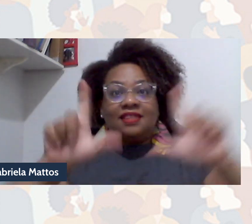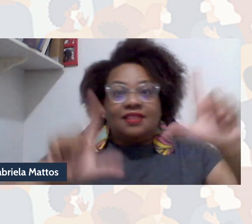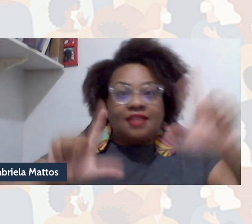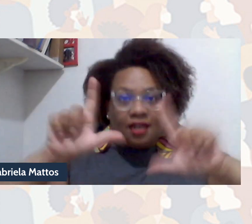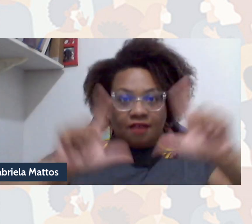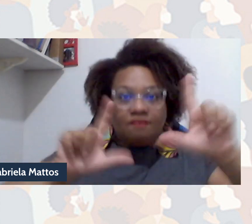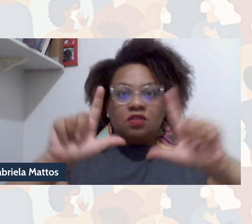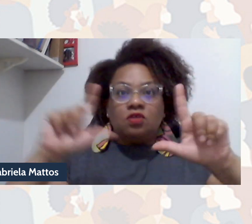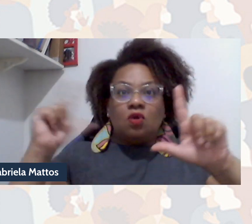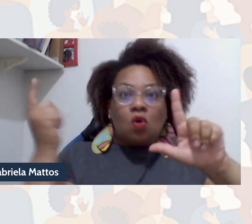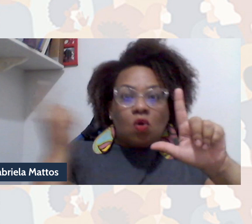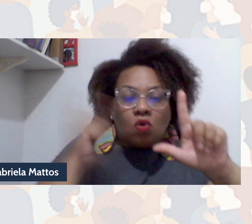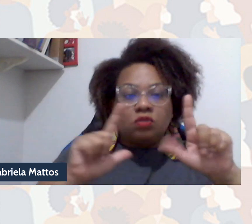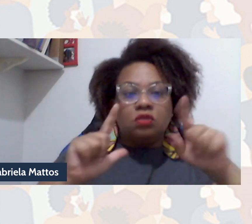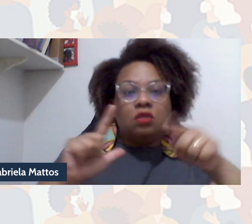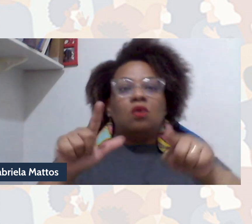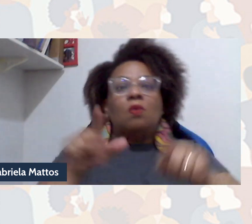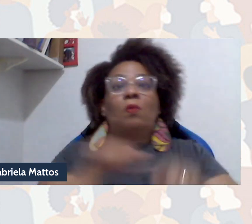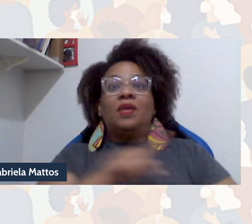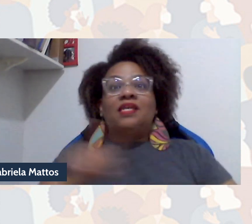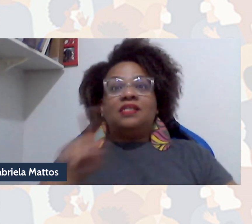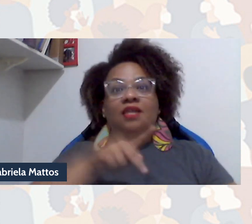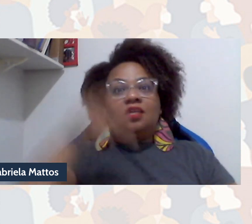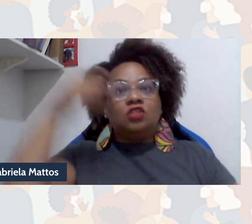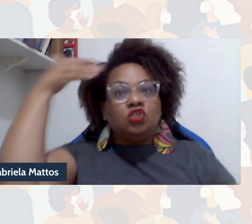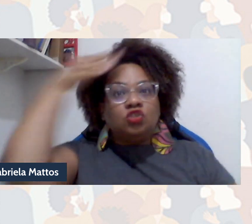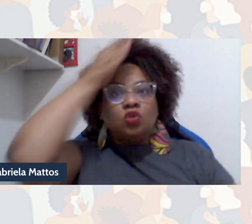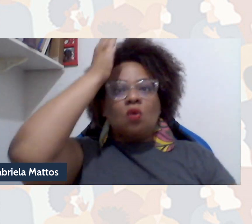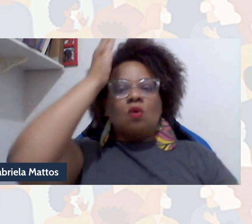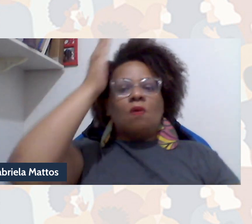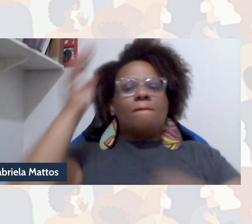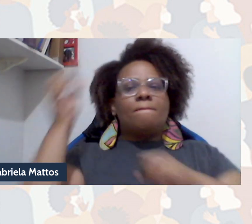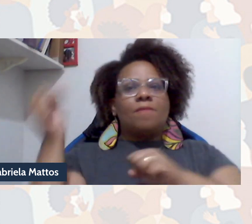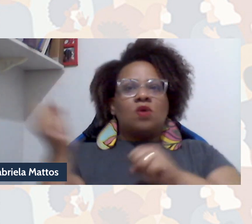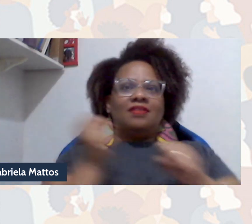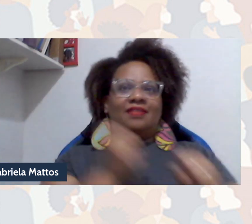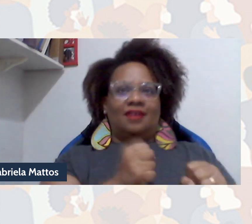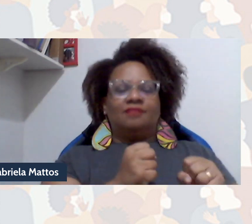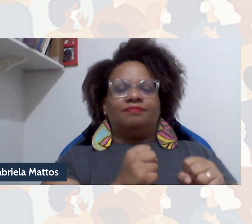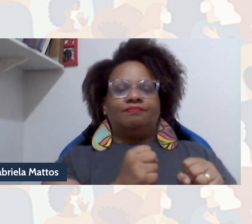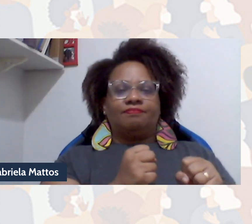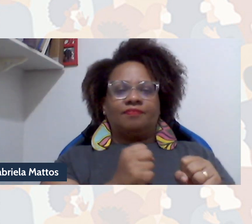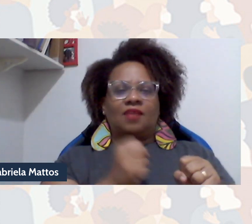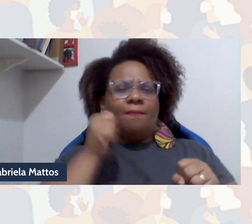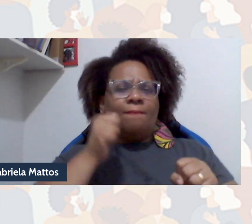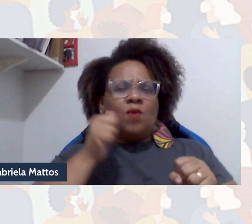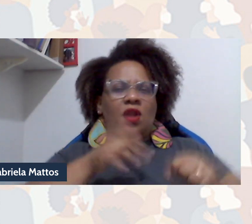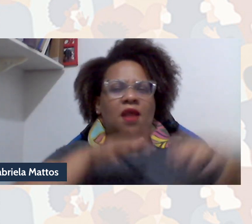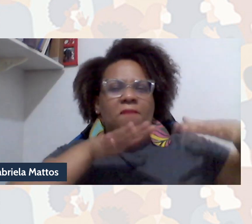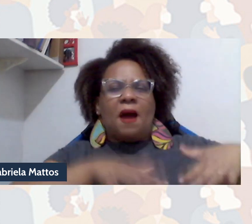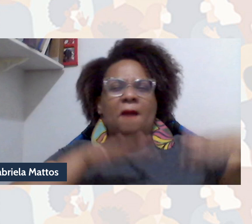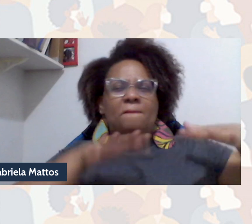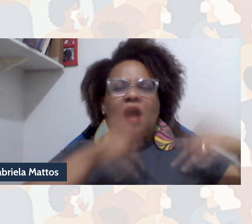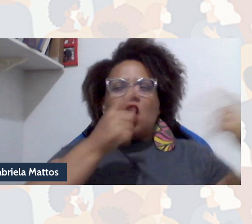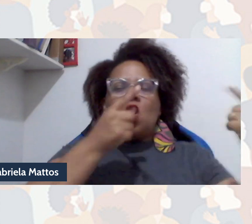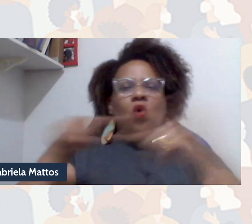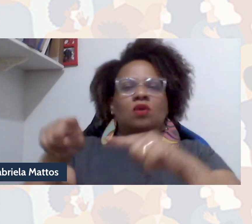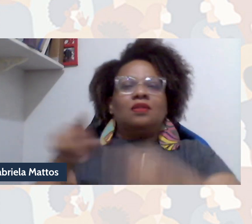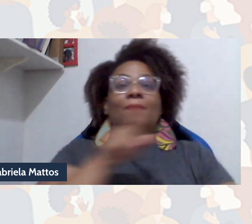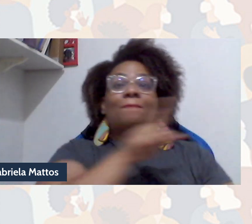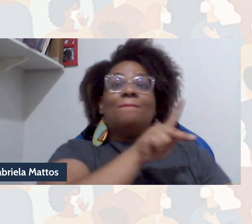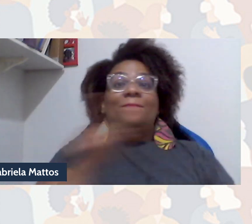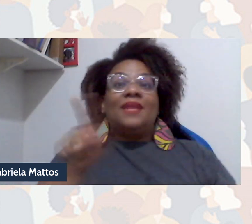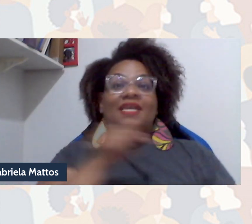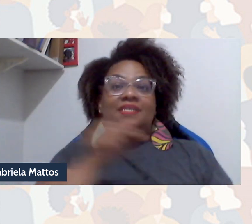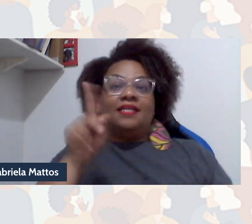poder. Na grande marcha de 2017, de mulheres contra Trump, um dos cartazes mais eloquentes, que eu mais gosto, né,